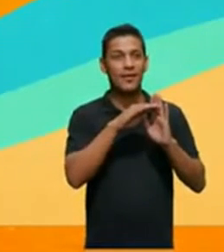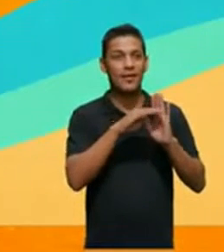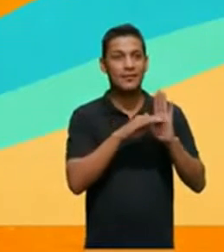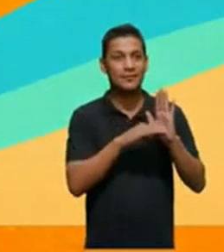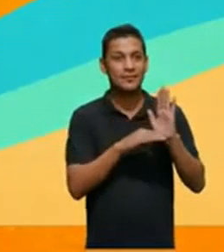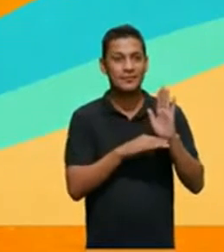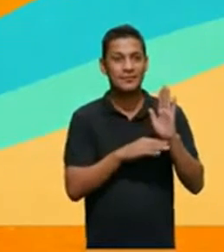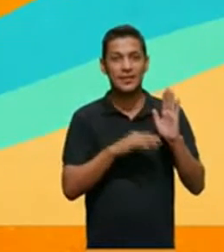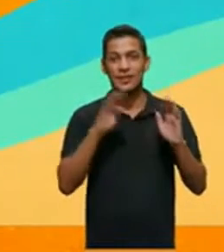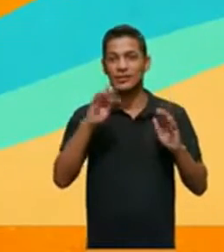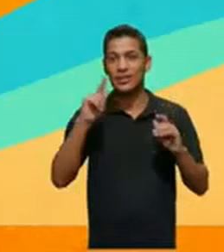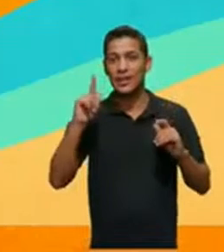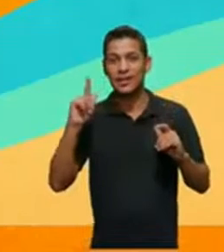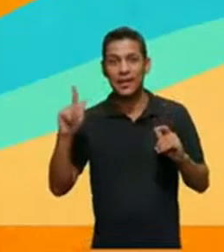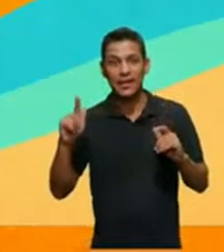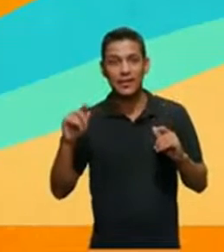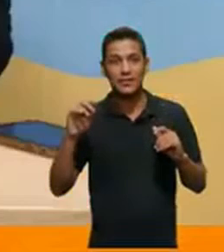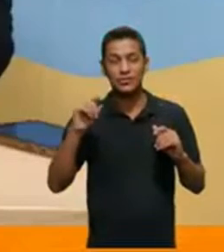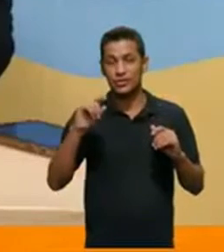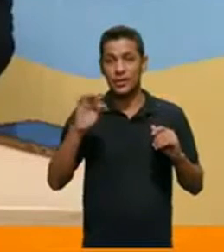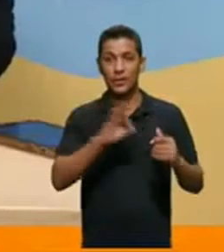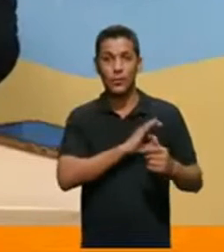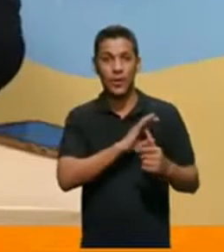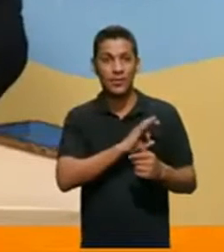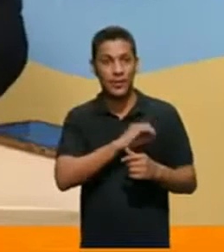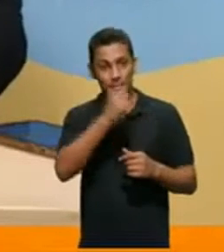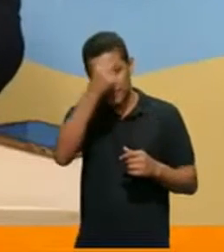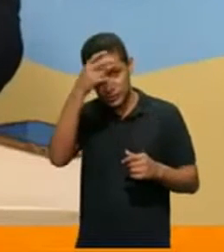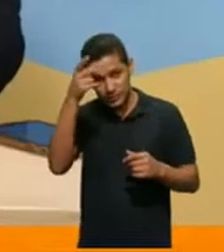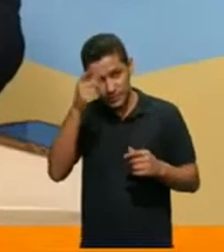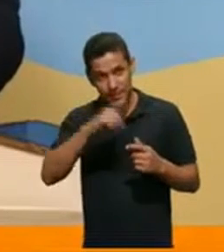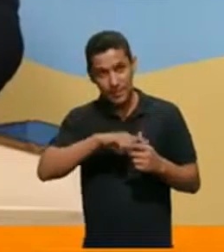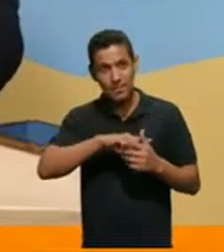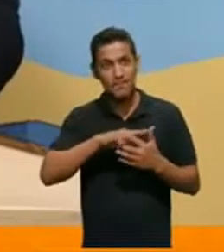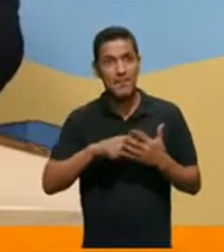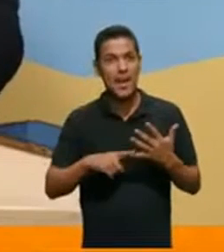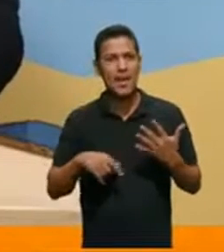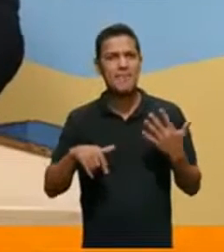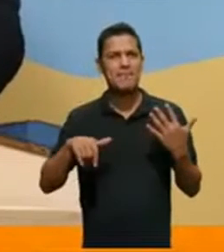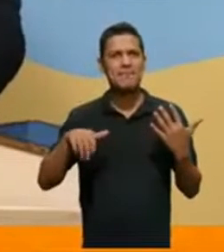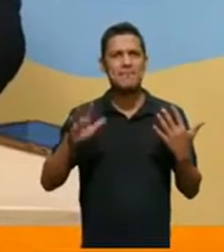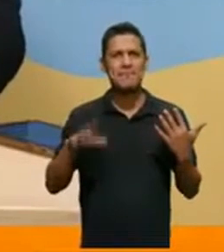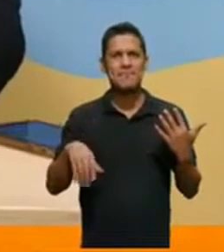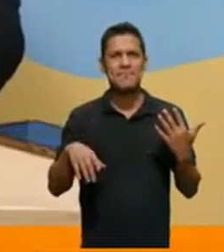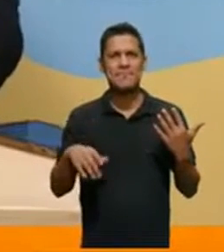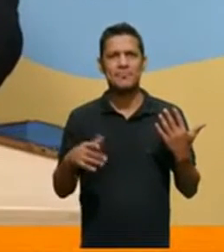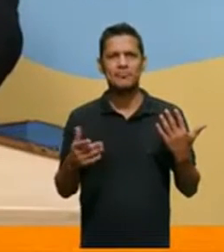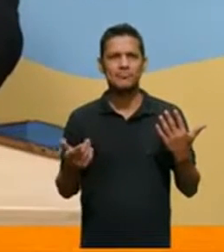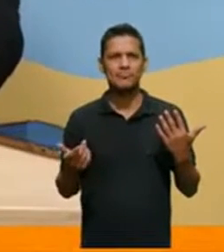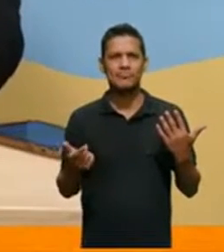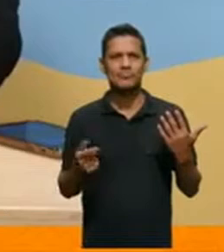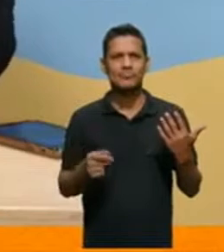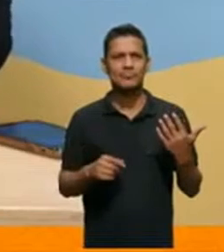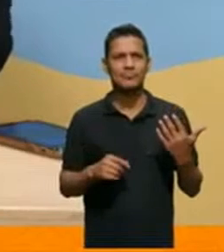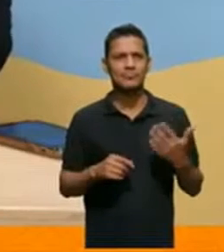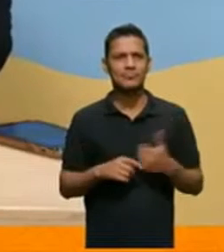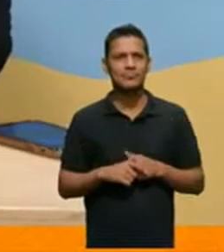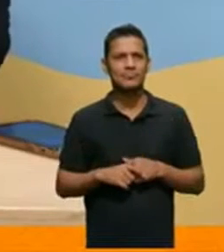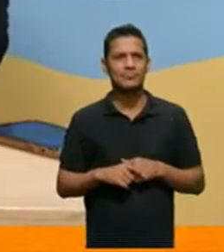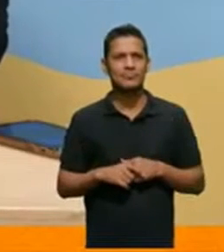talentos Guarda Municipal Oi e o vencedor da categoria mais popular cera